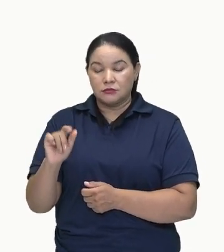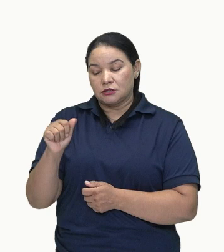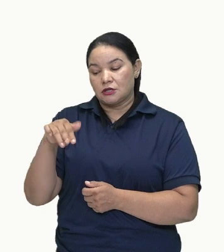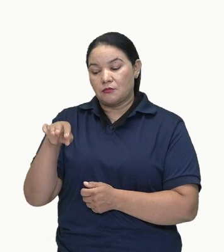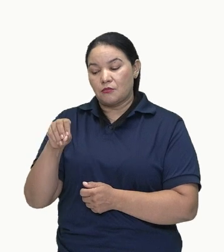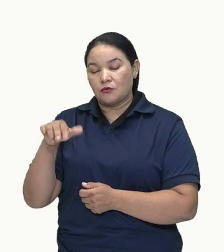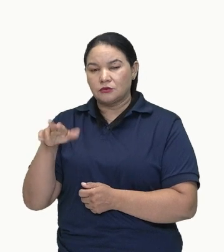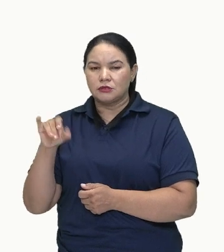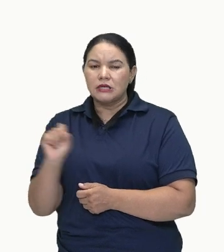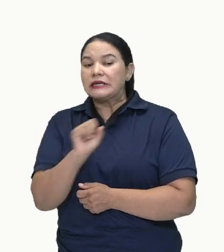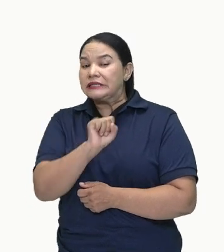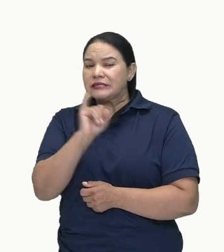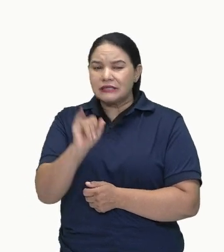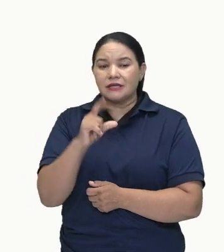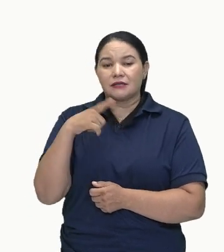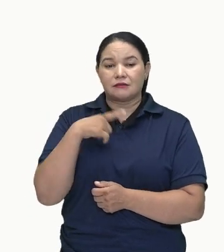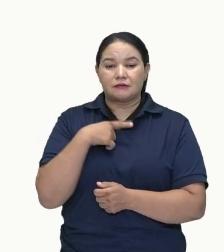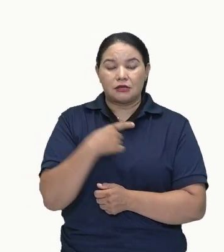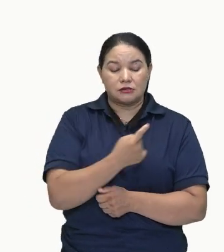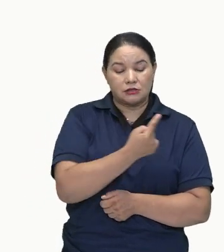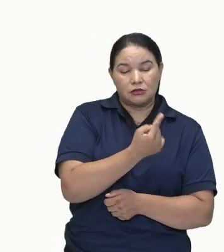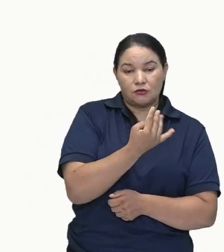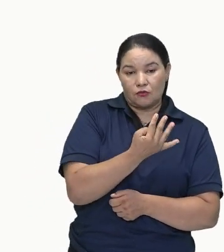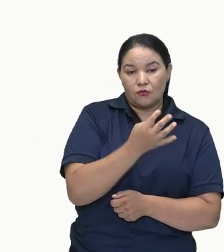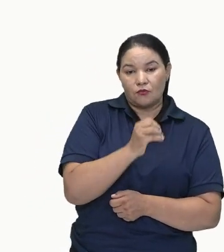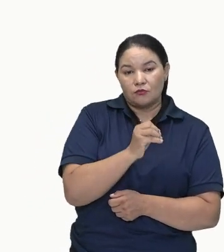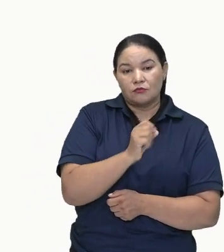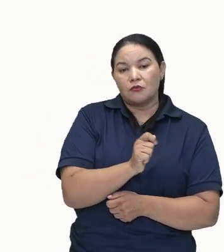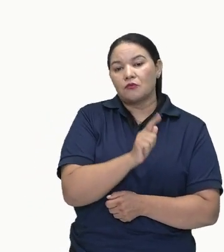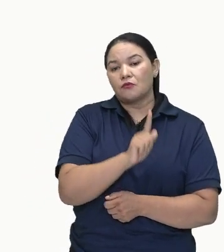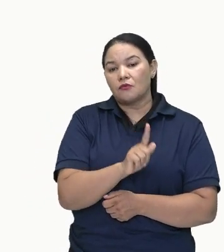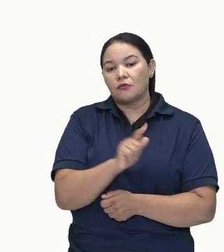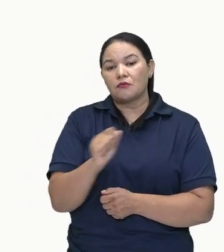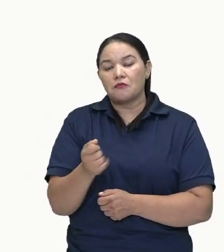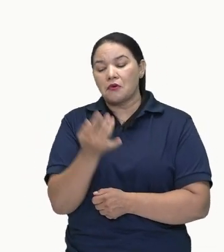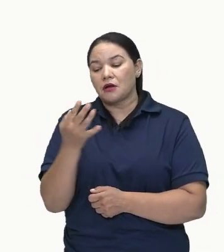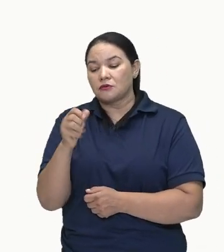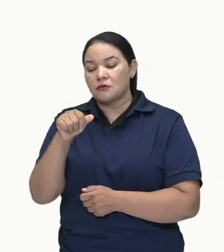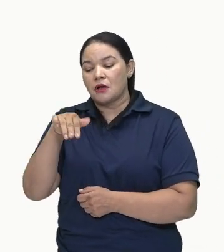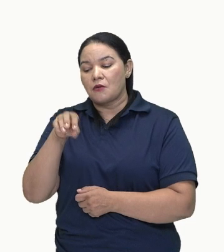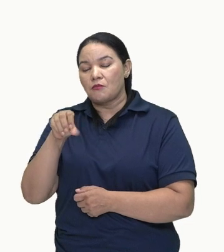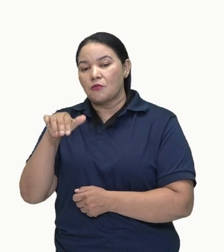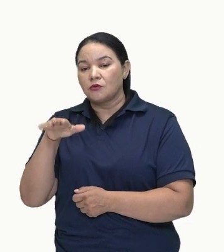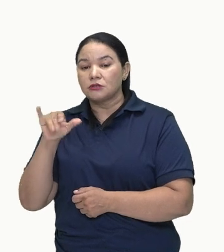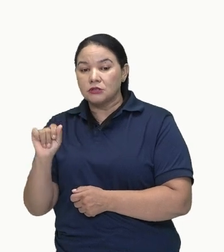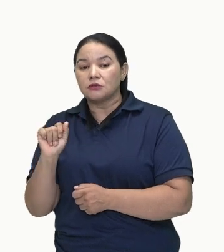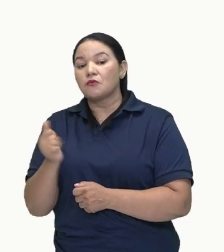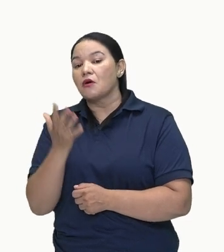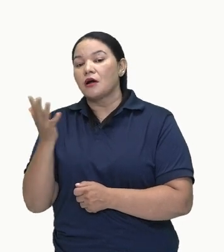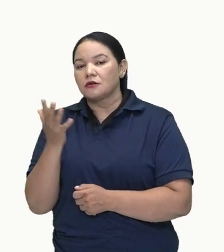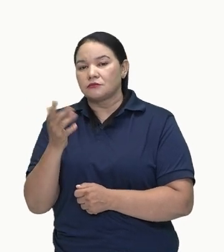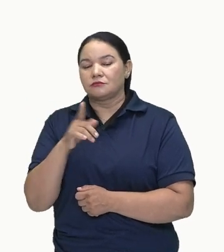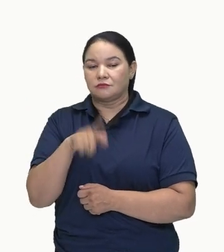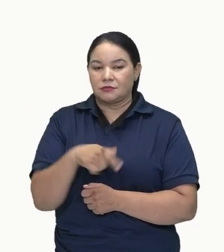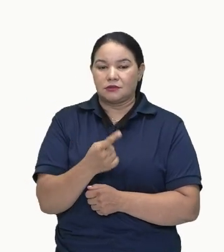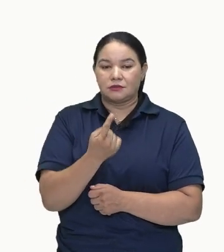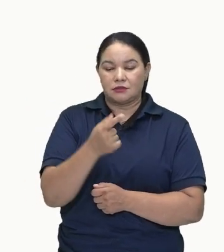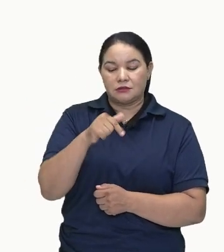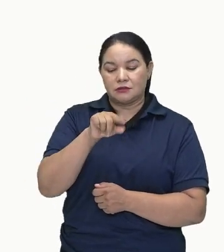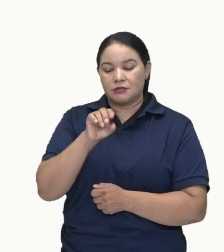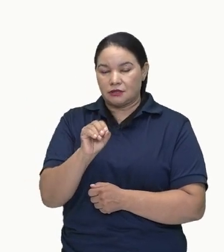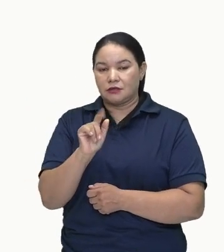de nitrogênio, qual vai ser a quantidade de amônia? Olha aí, 170